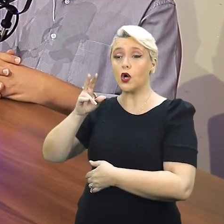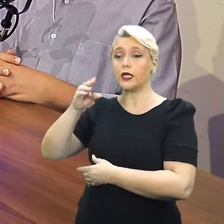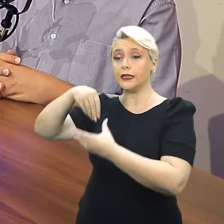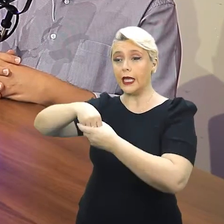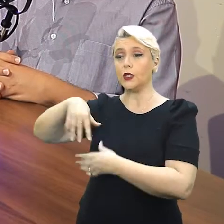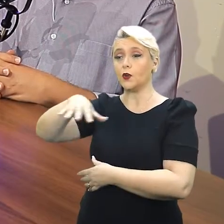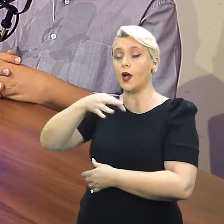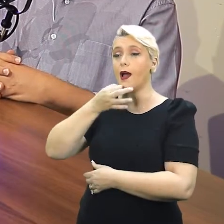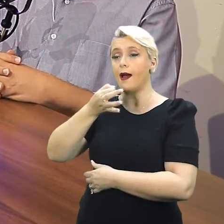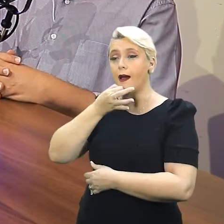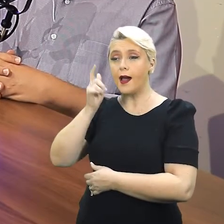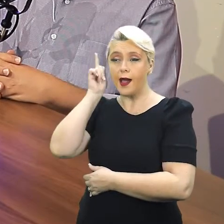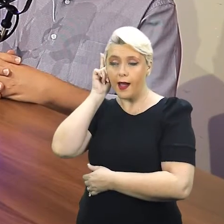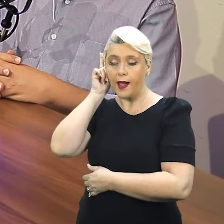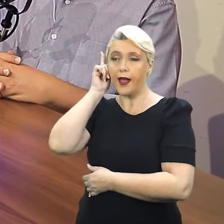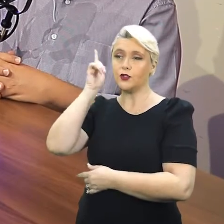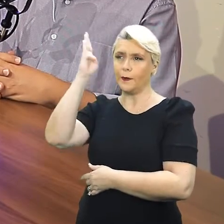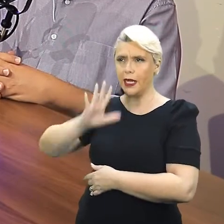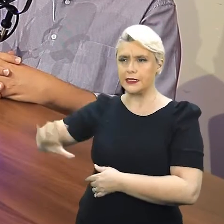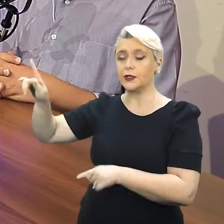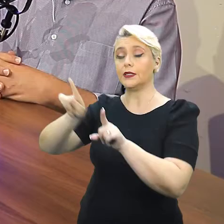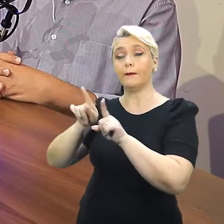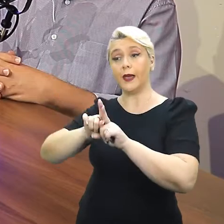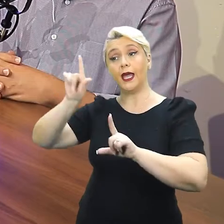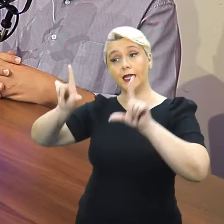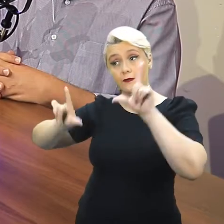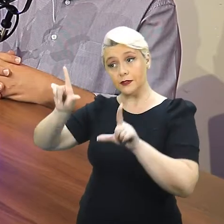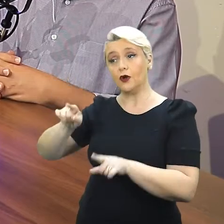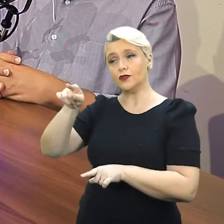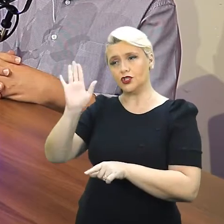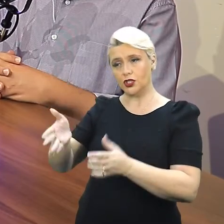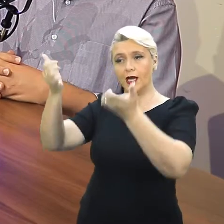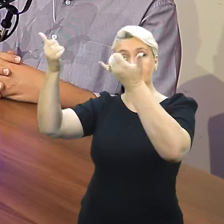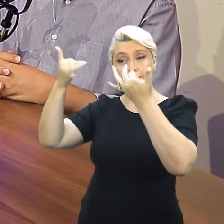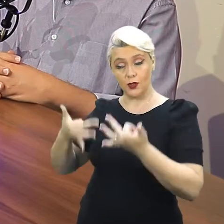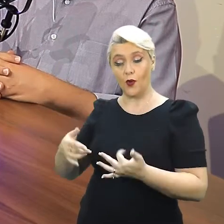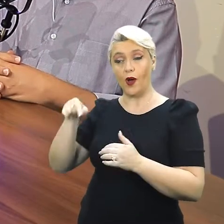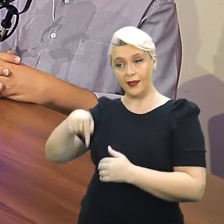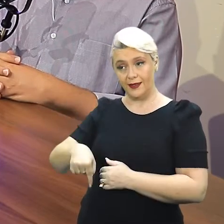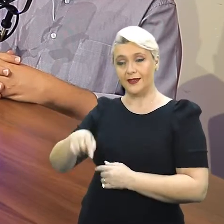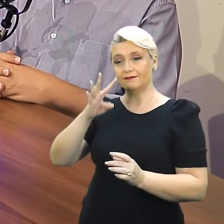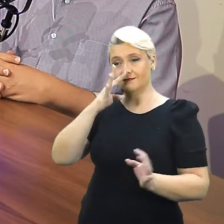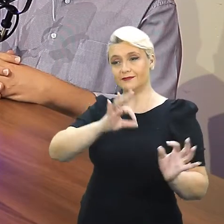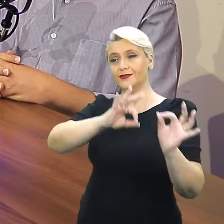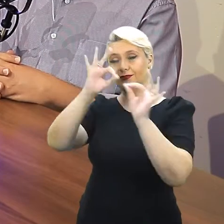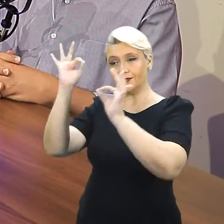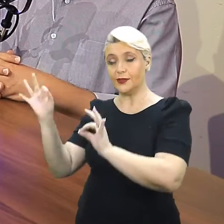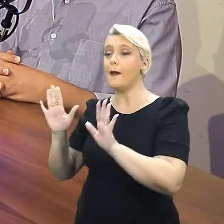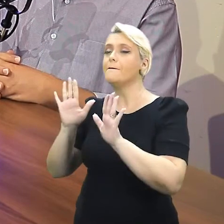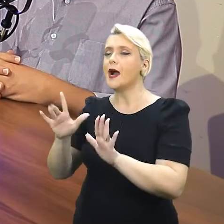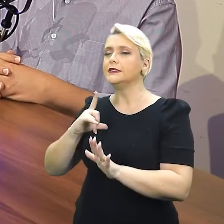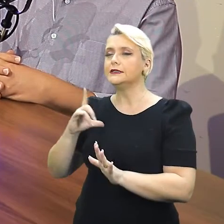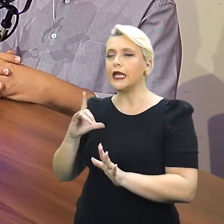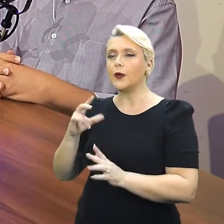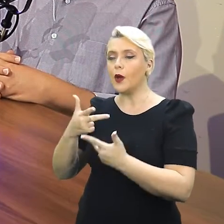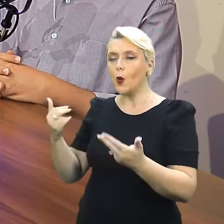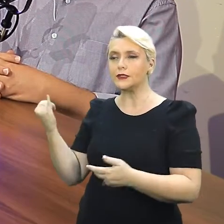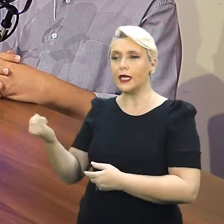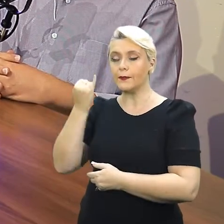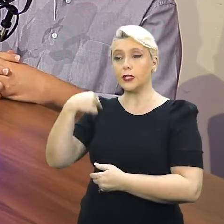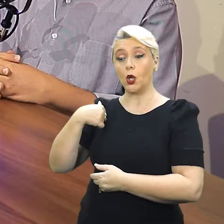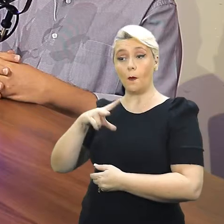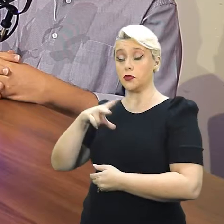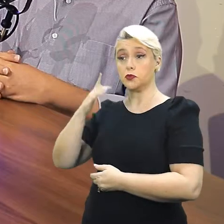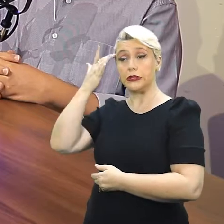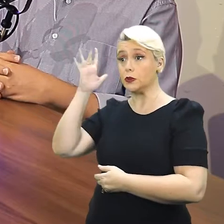radiofonia brasileira, na televisão, como a gente já falou aqui no programa. Mas o senhor tem um detalhe importante, eu